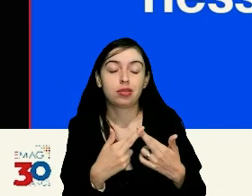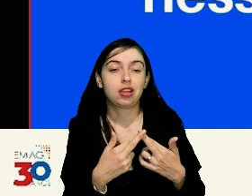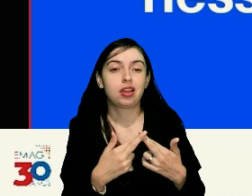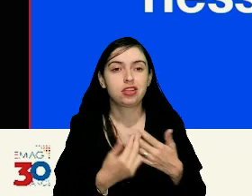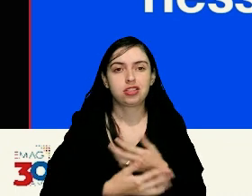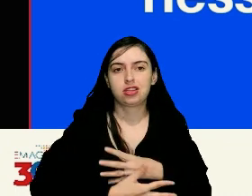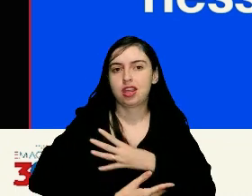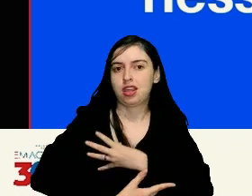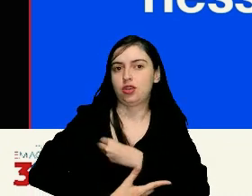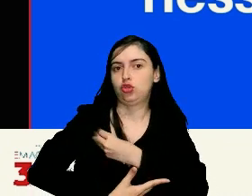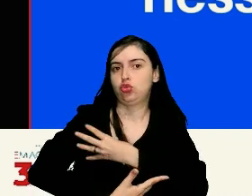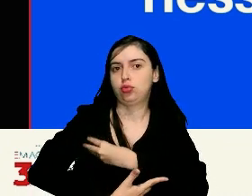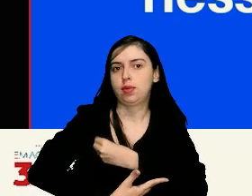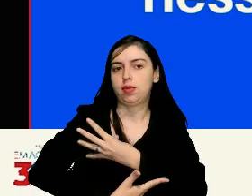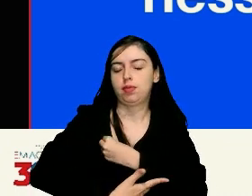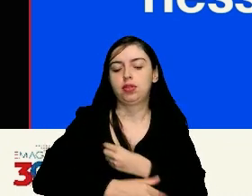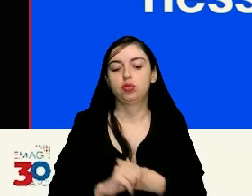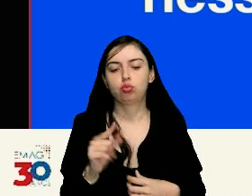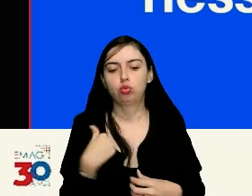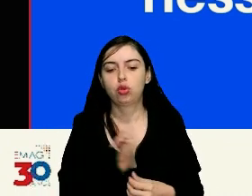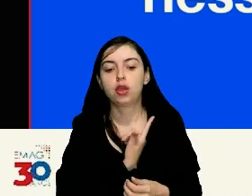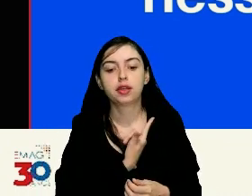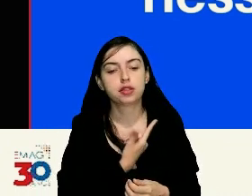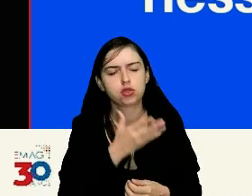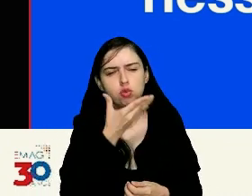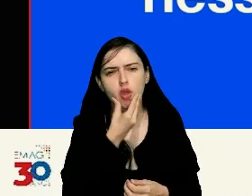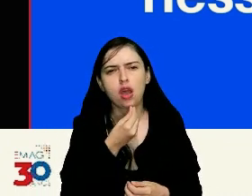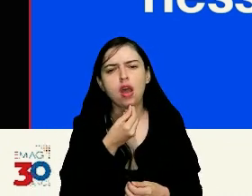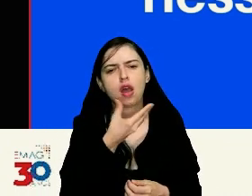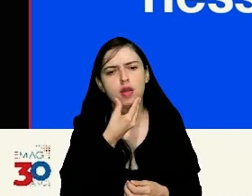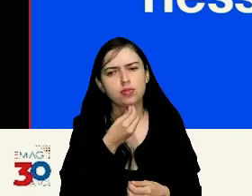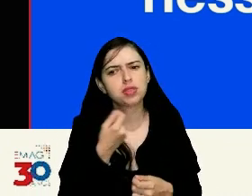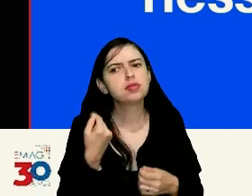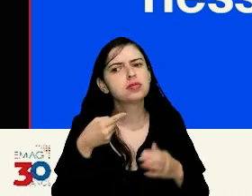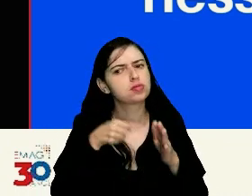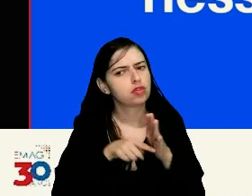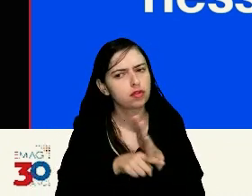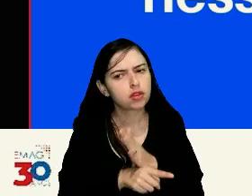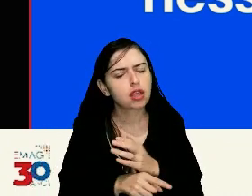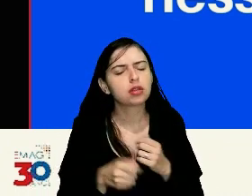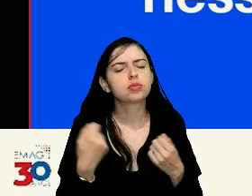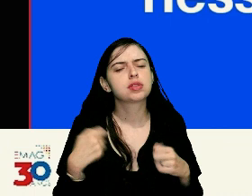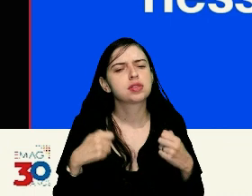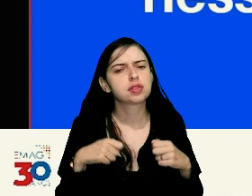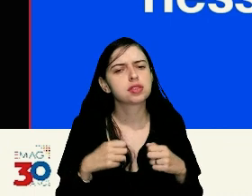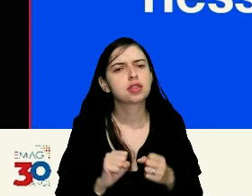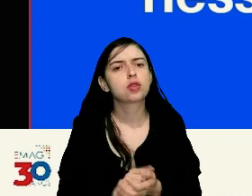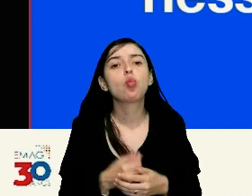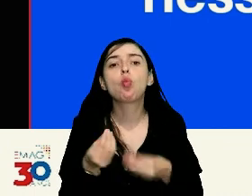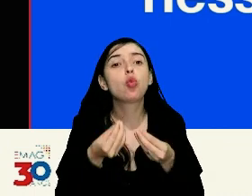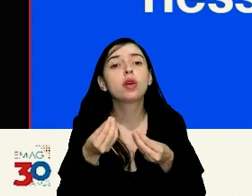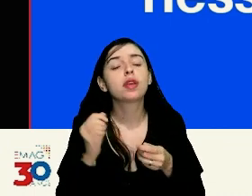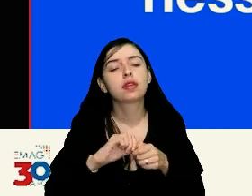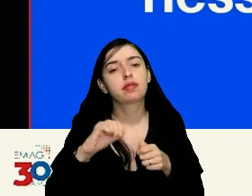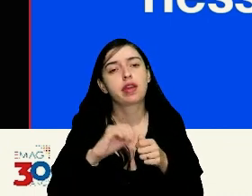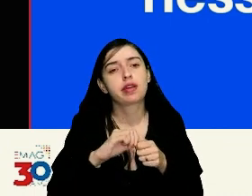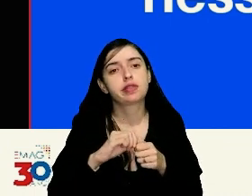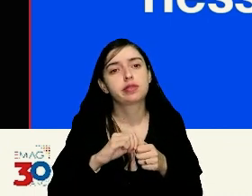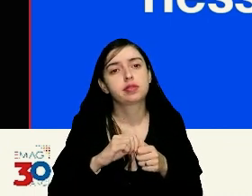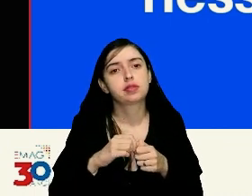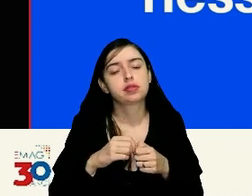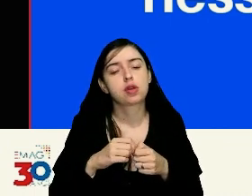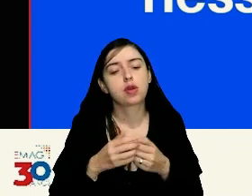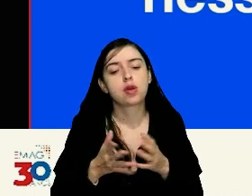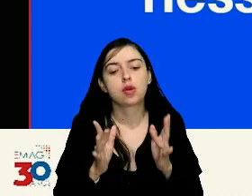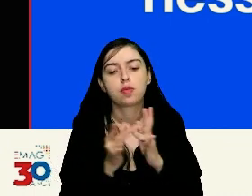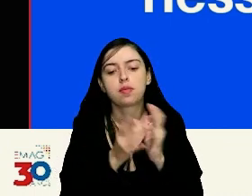nós homens a gente tem um papel fundamental na amamentação. Muitos homens falam assim, nossa, Leandro, mas o que eu faço na hora que minha esposa tá